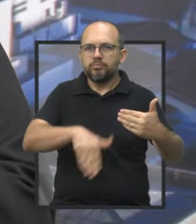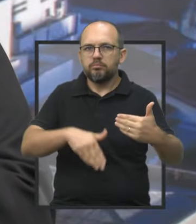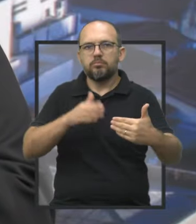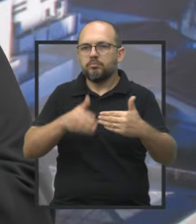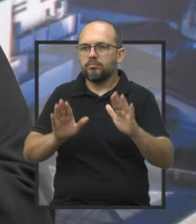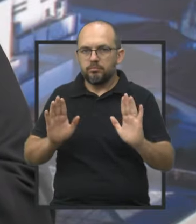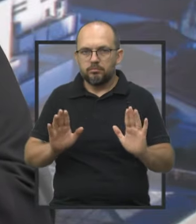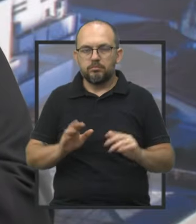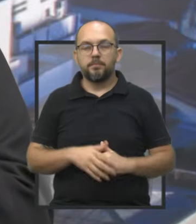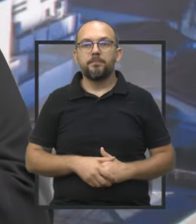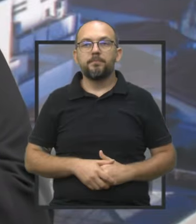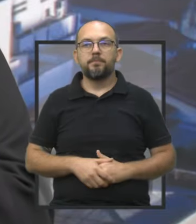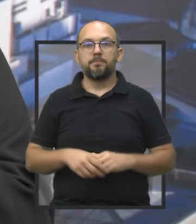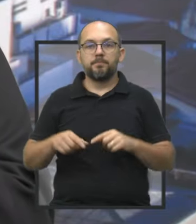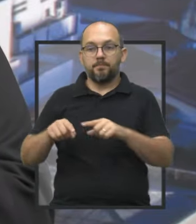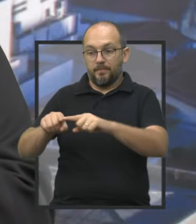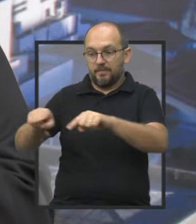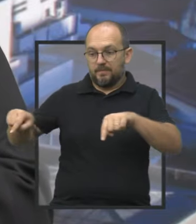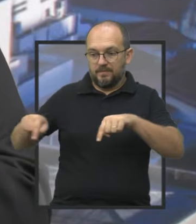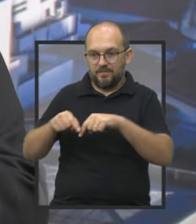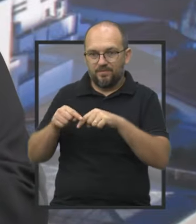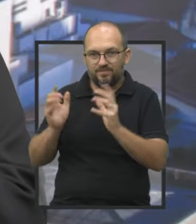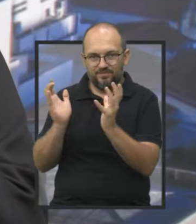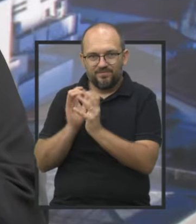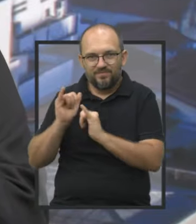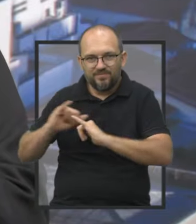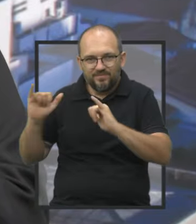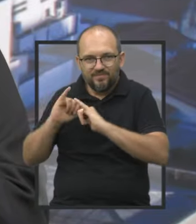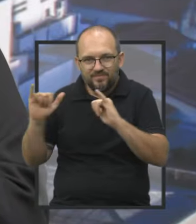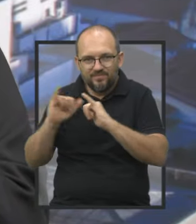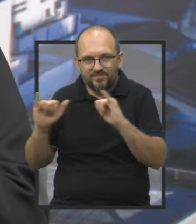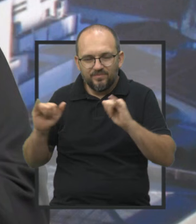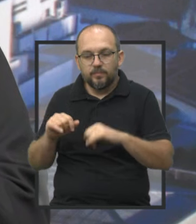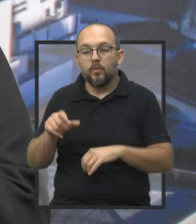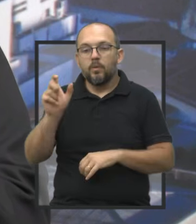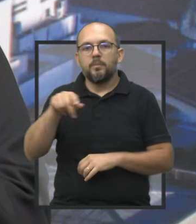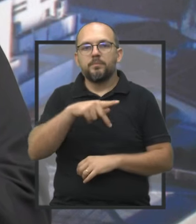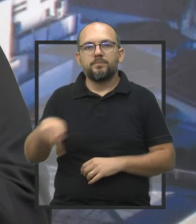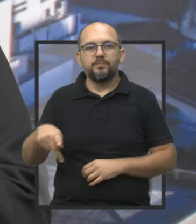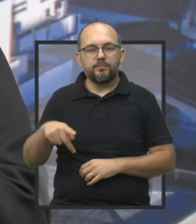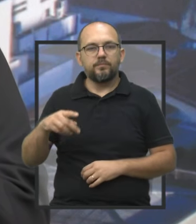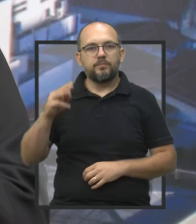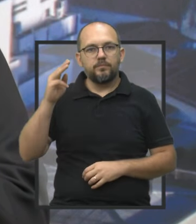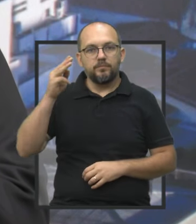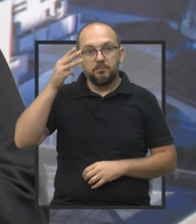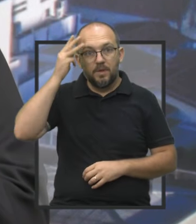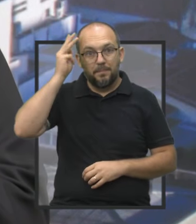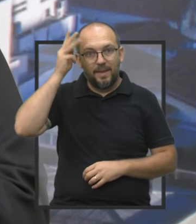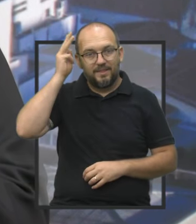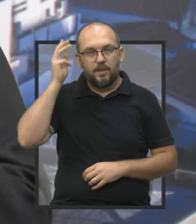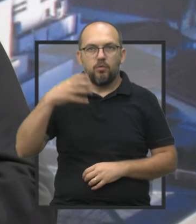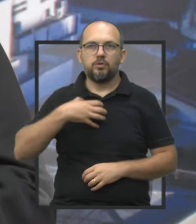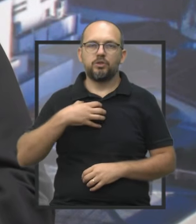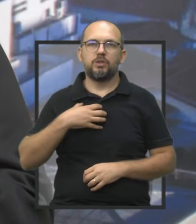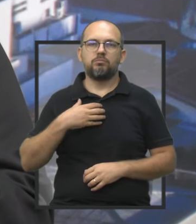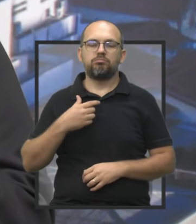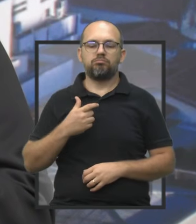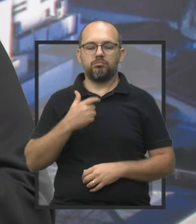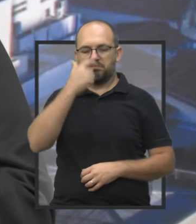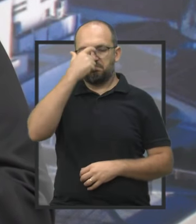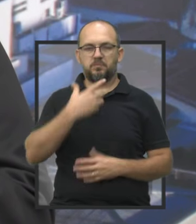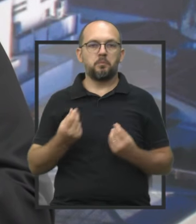na condução da SEI do gabinete paralelo, o presidente Matheus Torini conduziu de uma forma muito